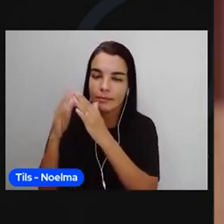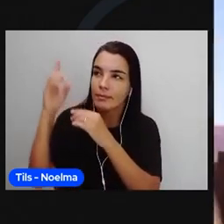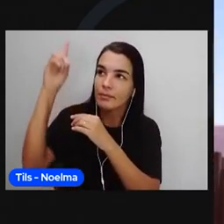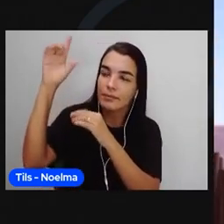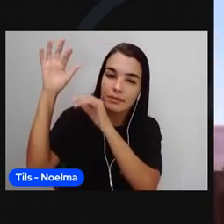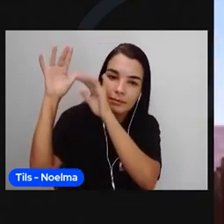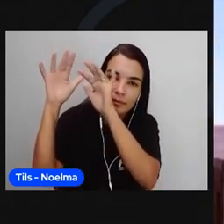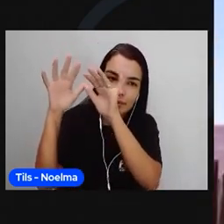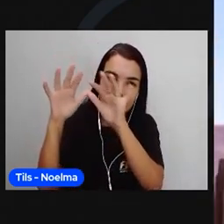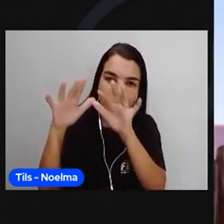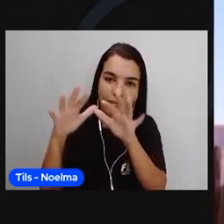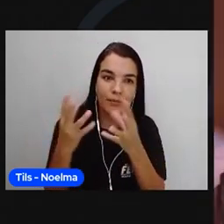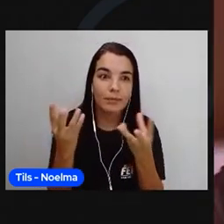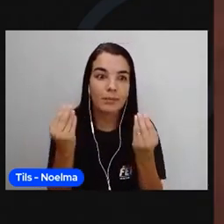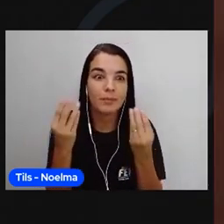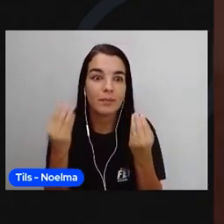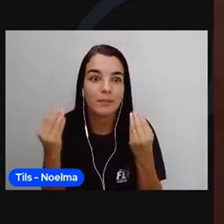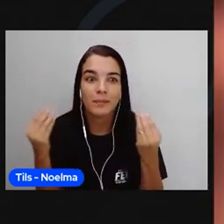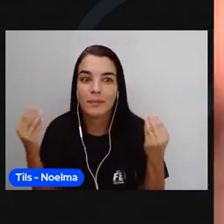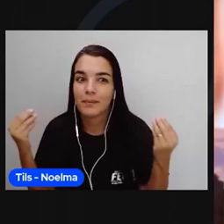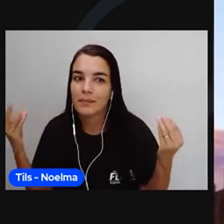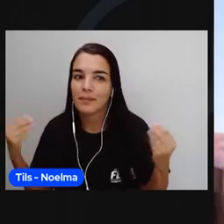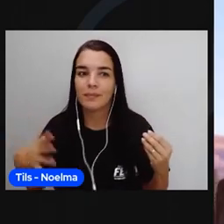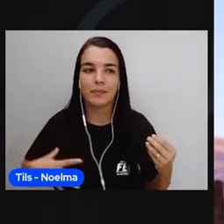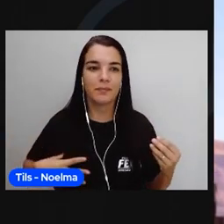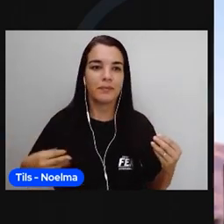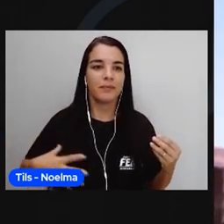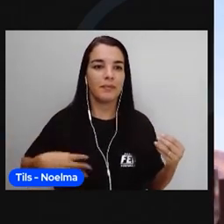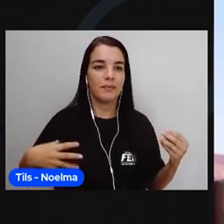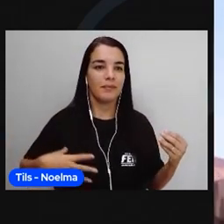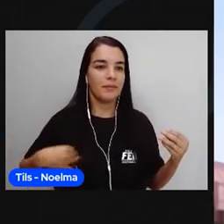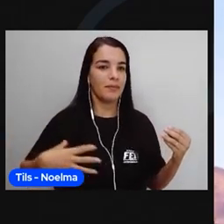Pensa, mãe. Pensa, mãe. Deus abençoe.